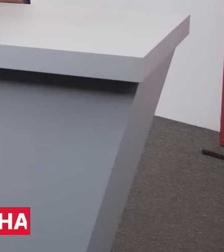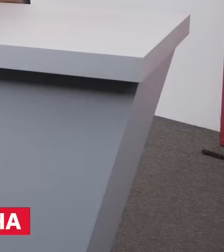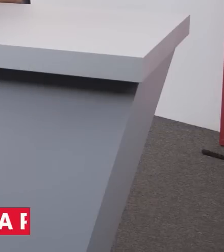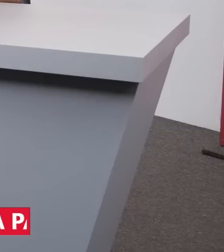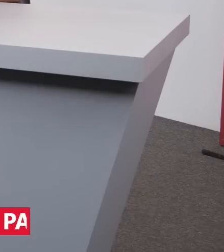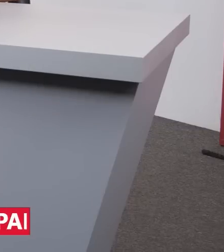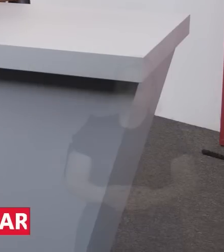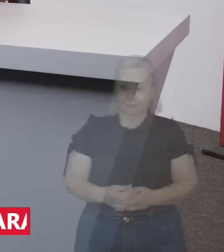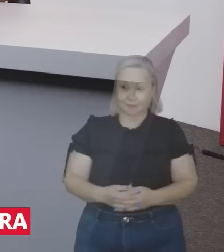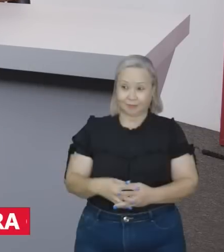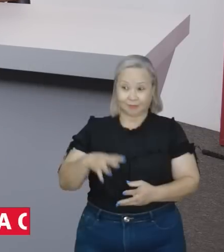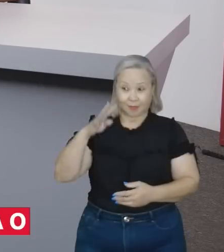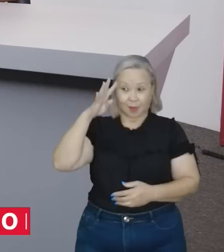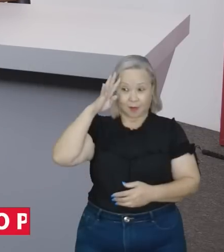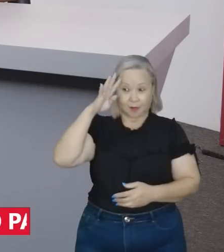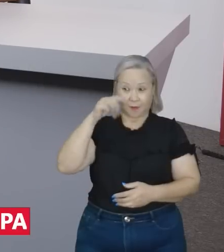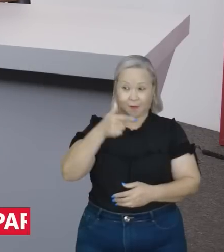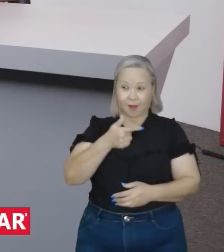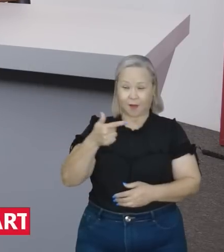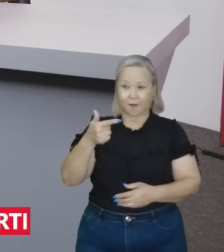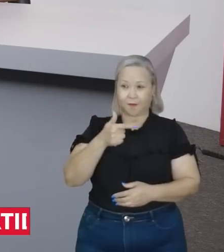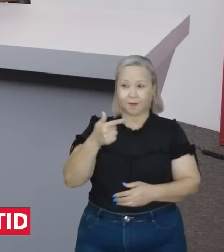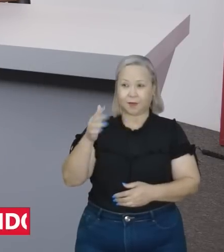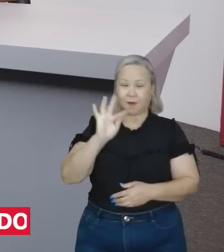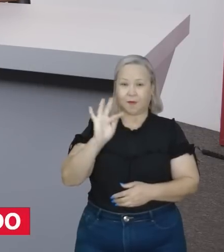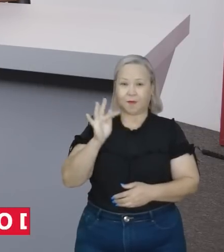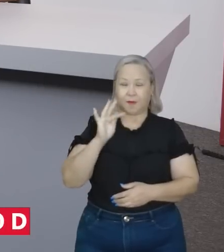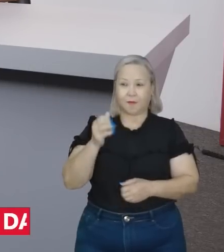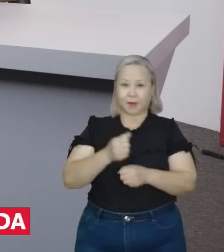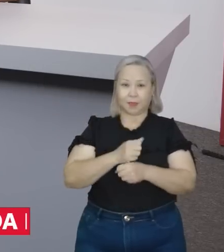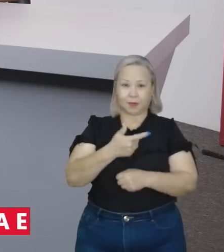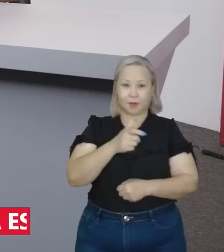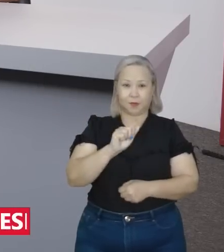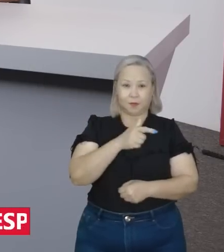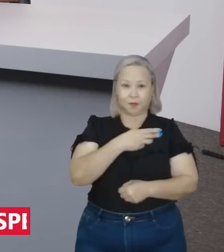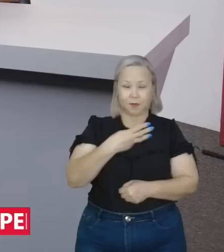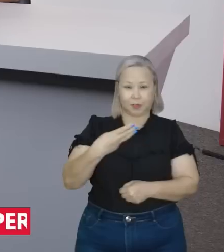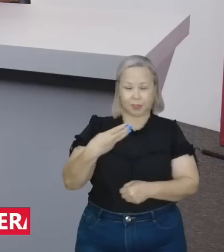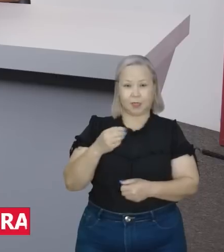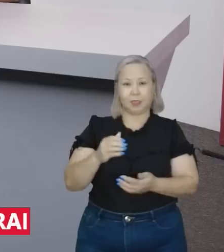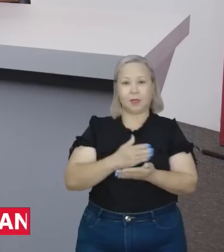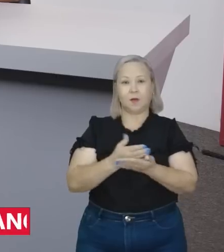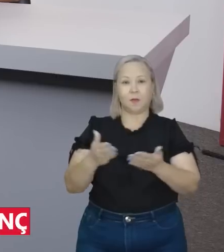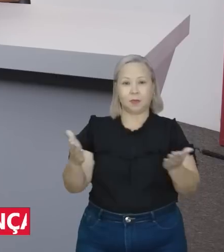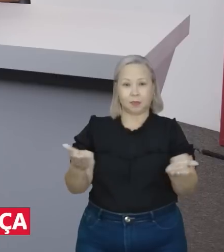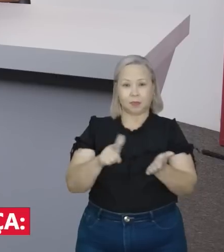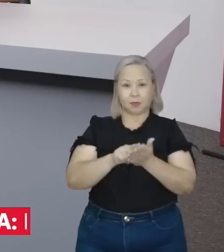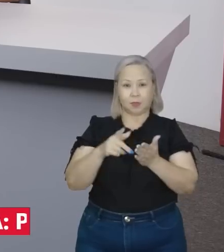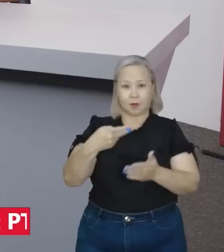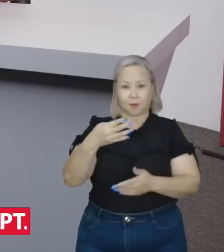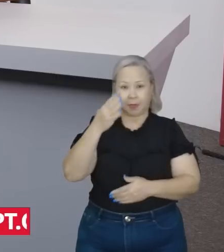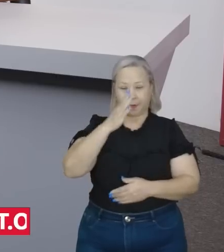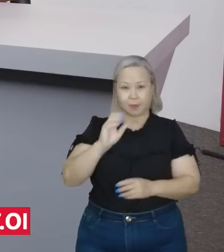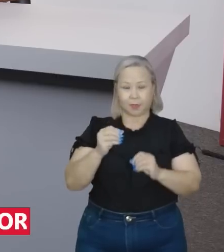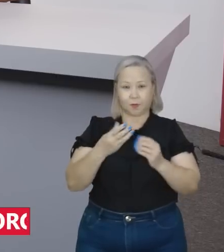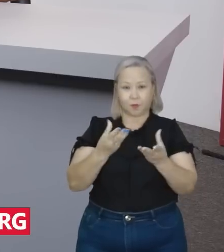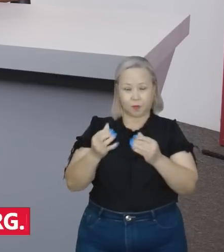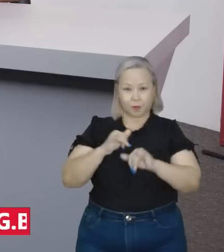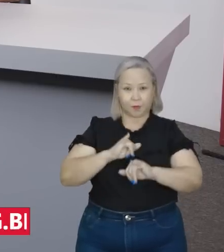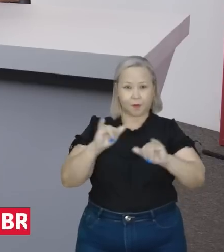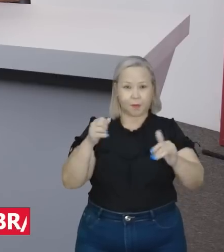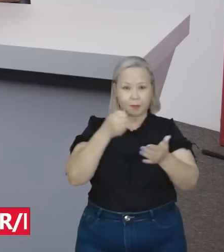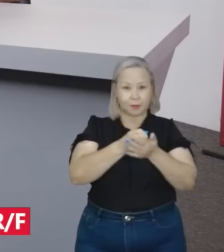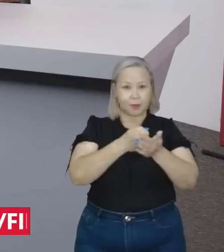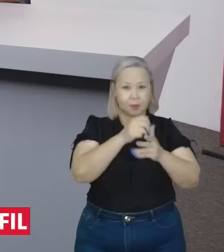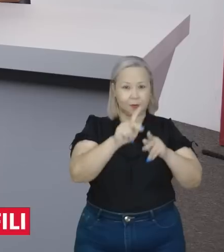Quarta-feira, 22 de fevereiro de 2023, está começando o Jornal PT Brasil com muita informação e luta popular na sua